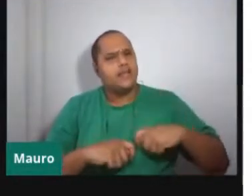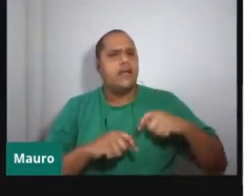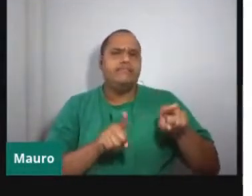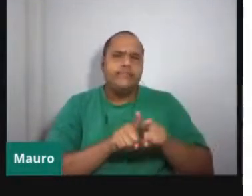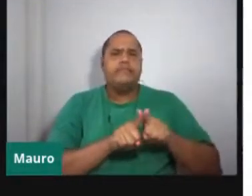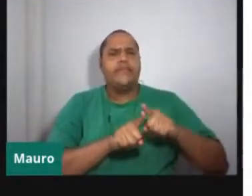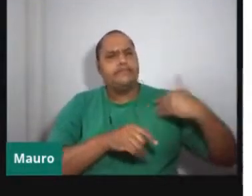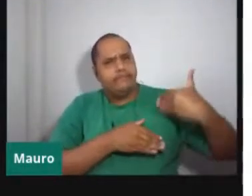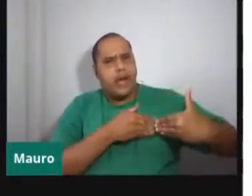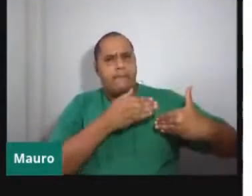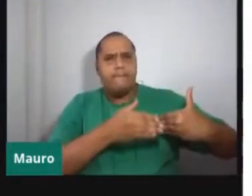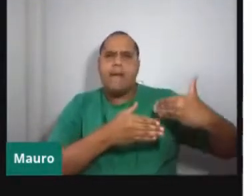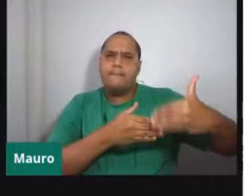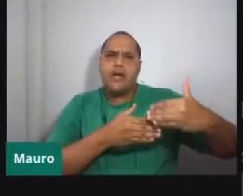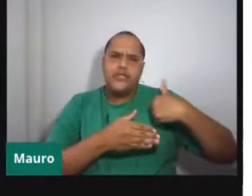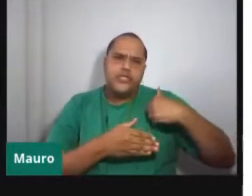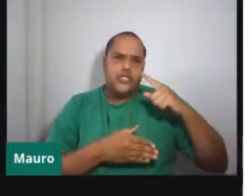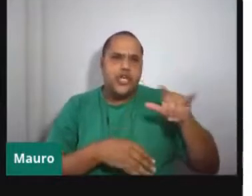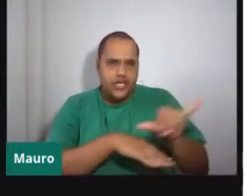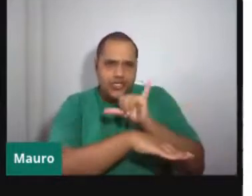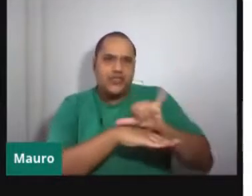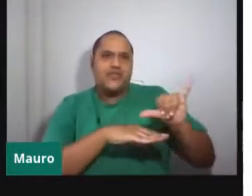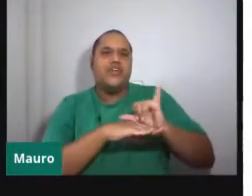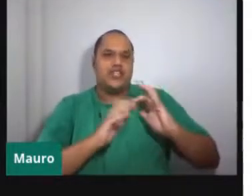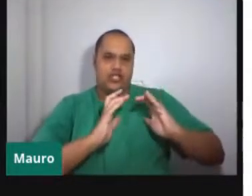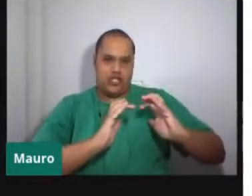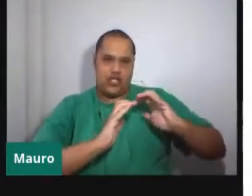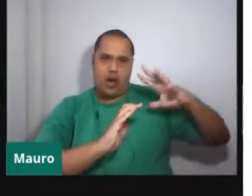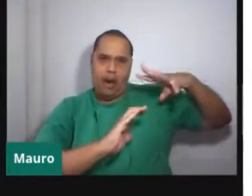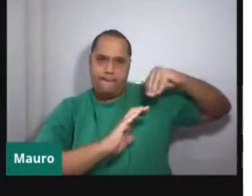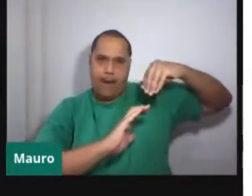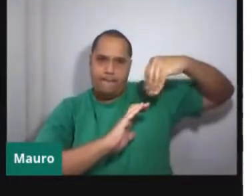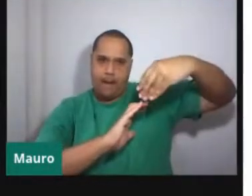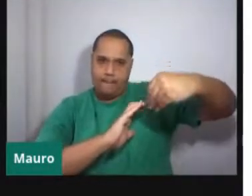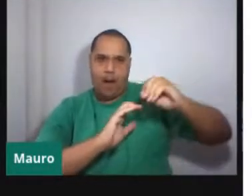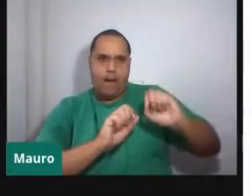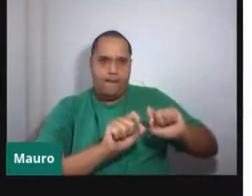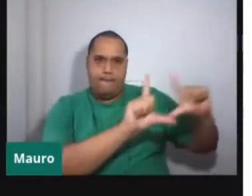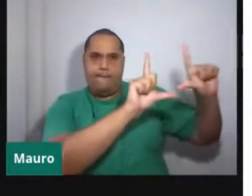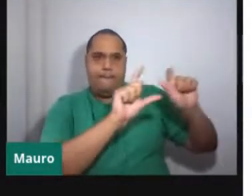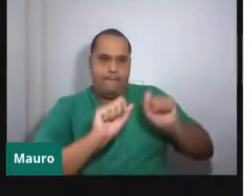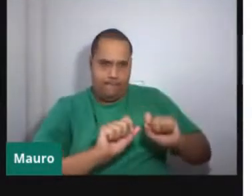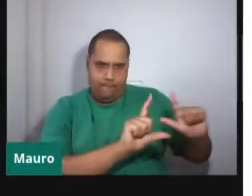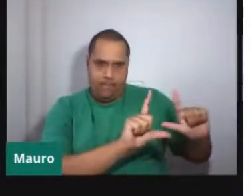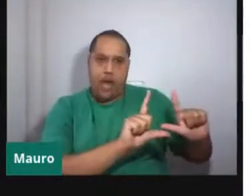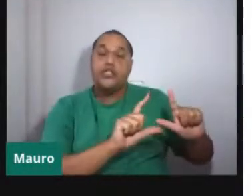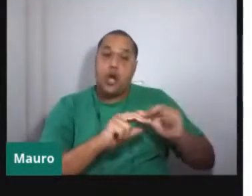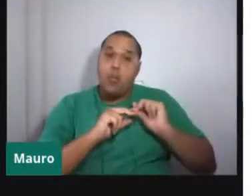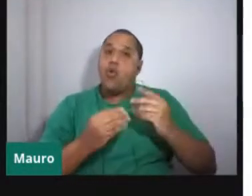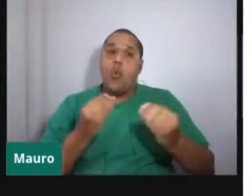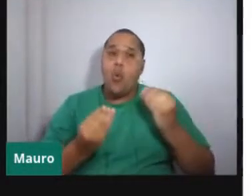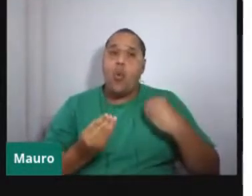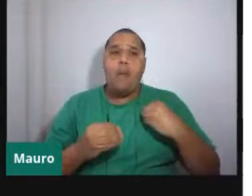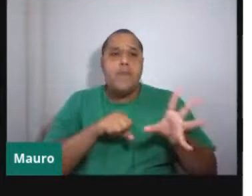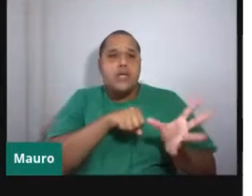temos visto nessas técnicas de neuroimagem para o entendimento do cérebro, a transposição desse conhecimento